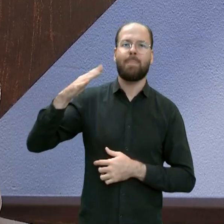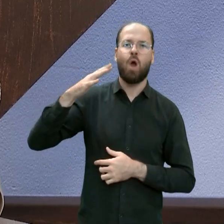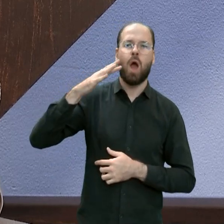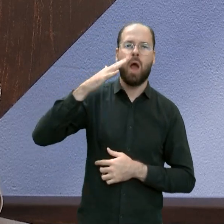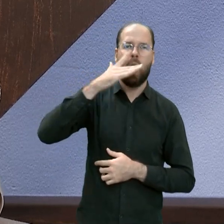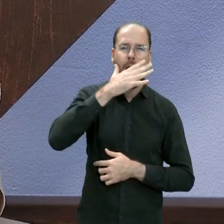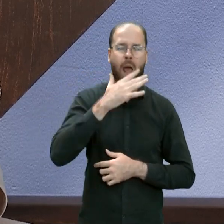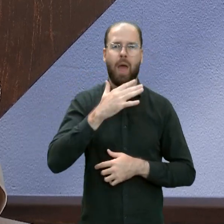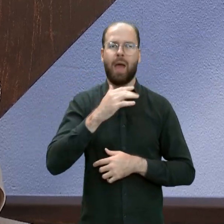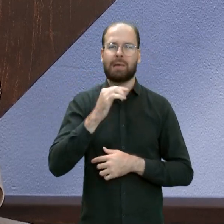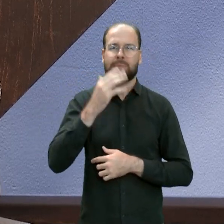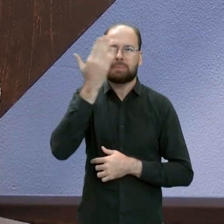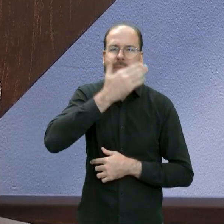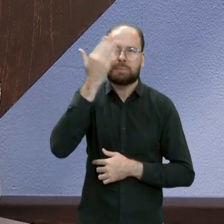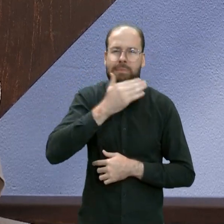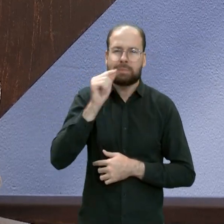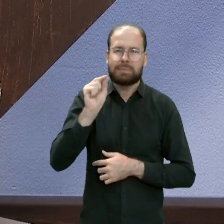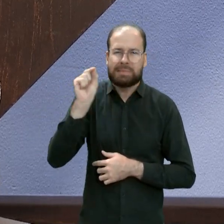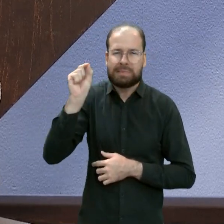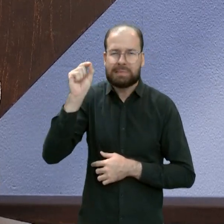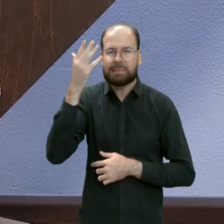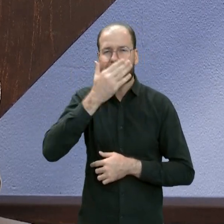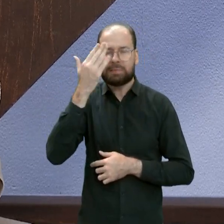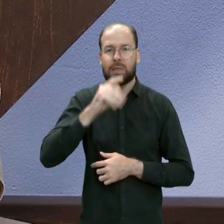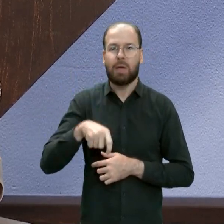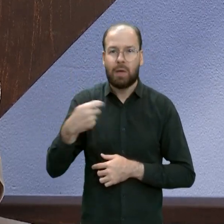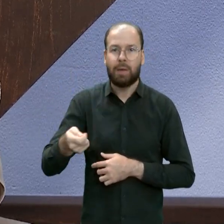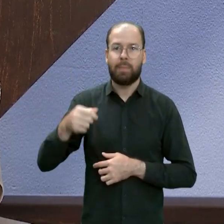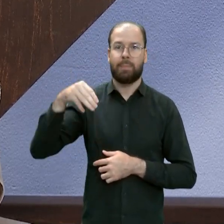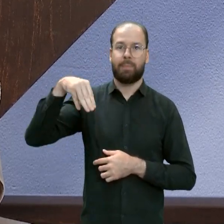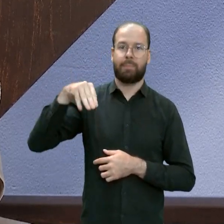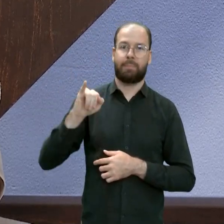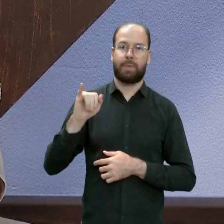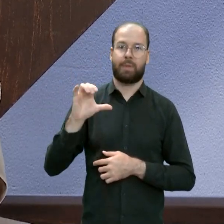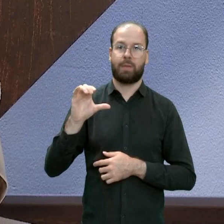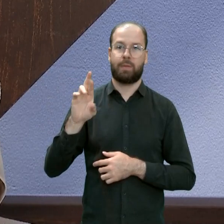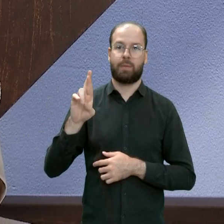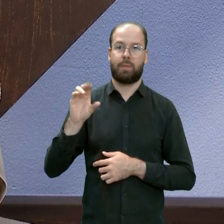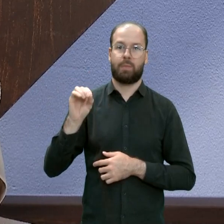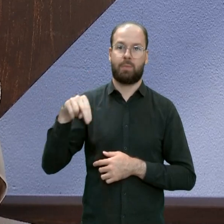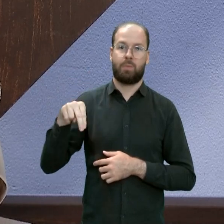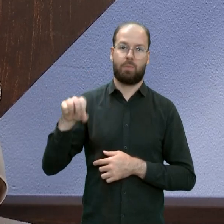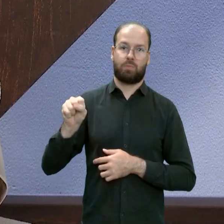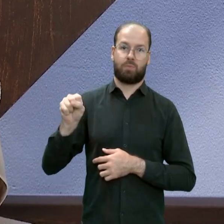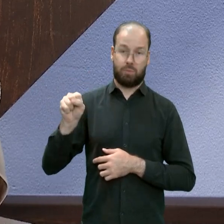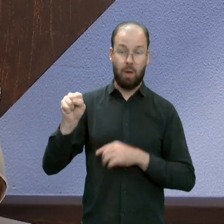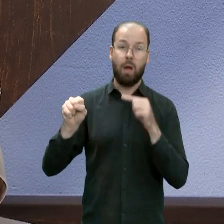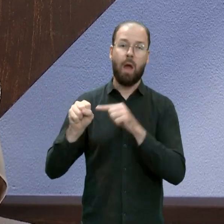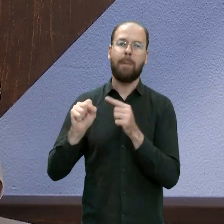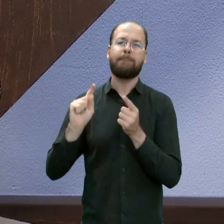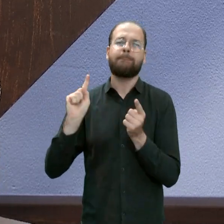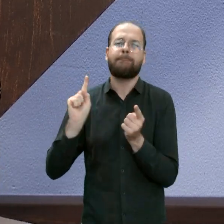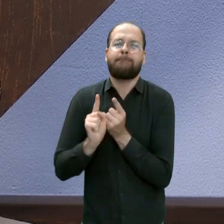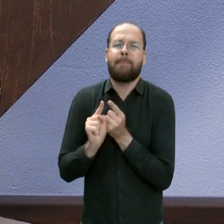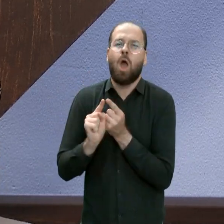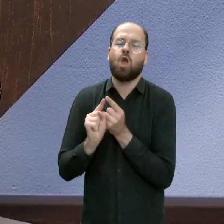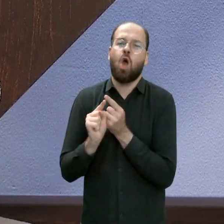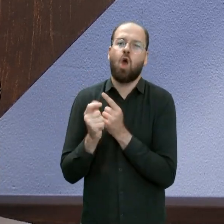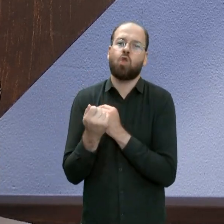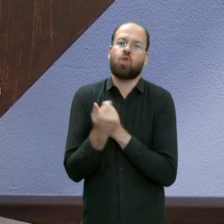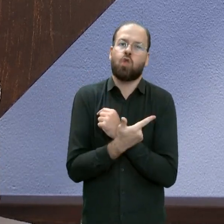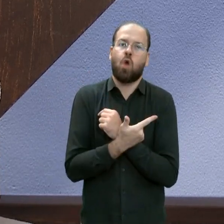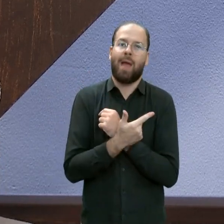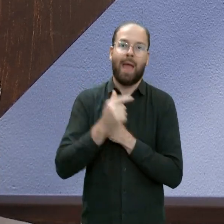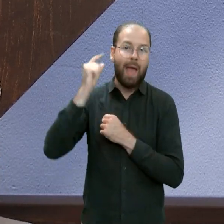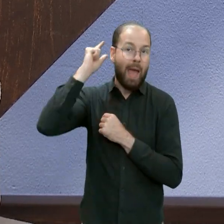muito pequenininhas, a gente cientificamente chama de microns, né? elas são menores até do que o diâmetro do fio